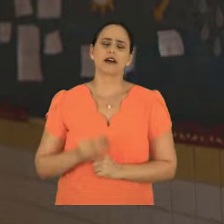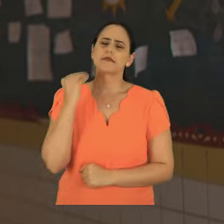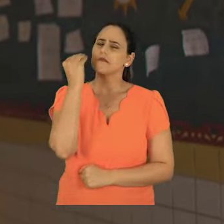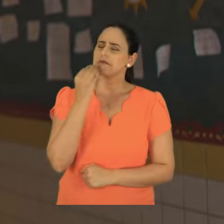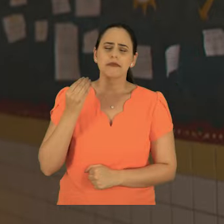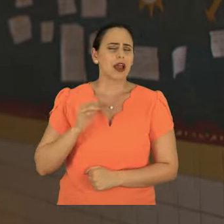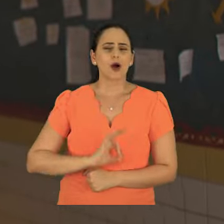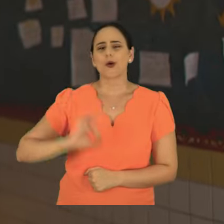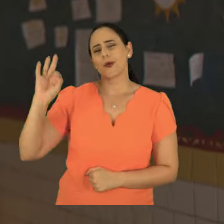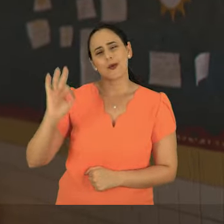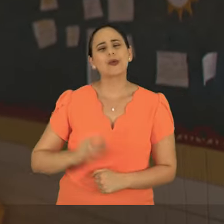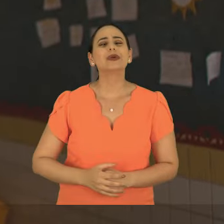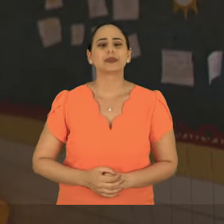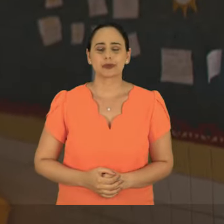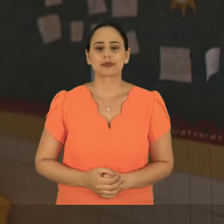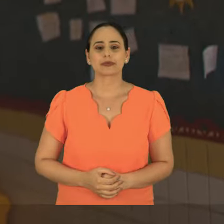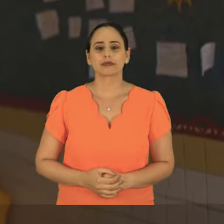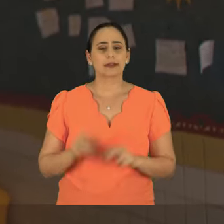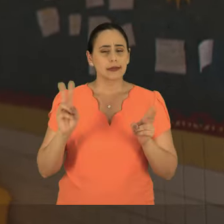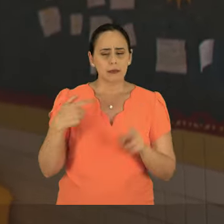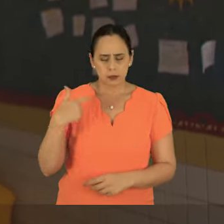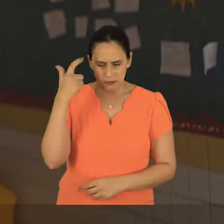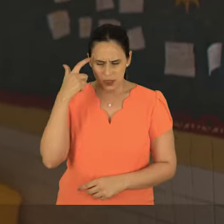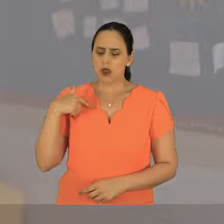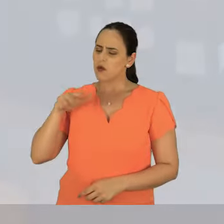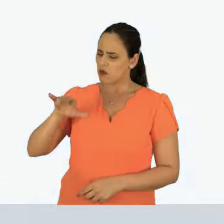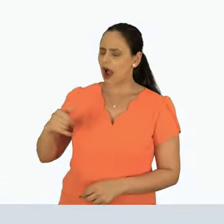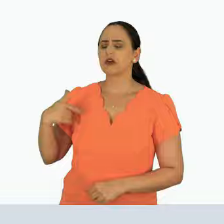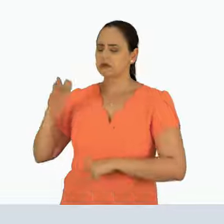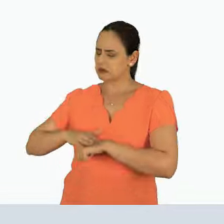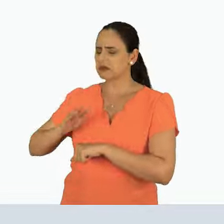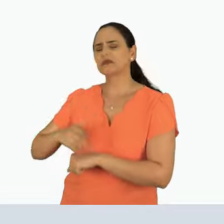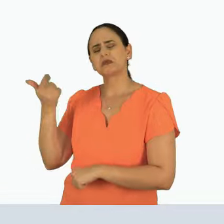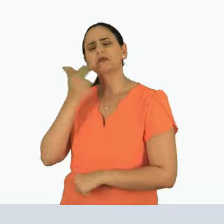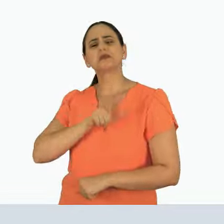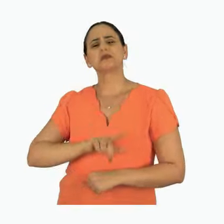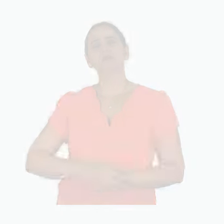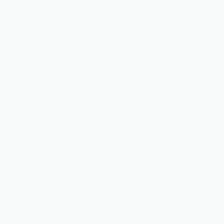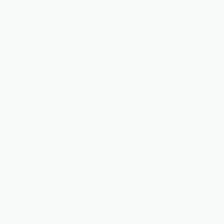experiência. Quando eu coloco na cabeça que eu quero fazer algo, eu vou lá e faço.